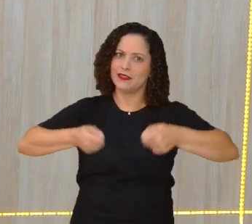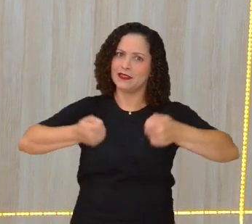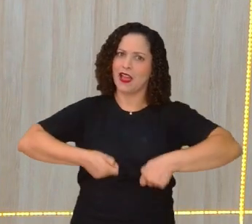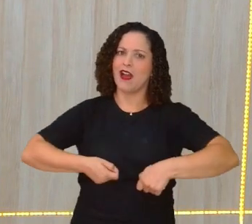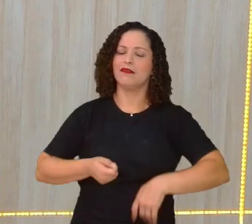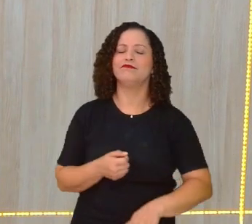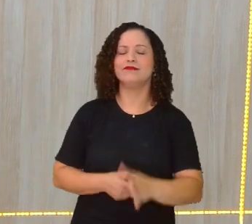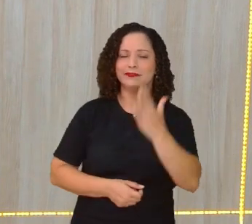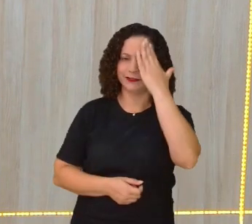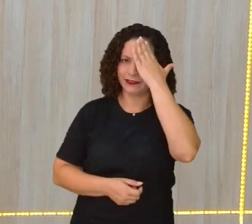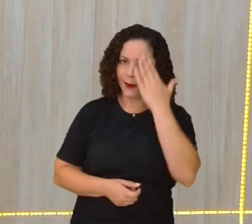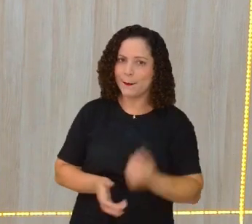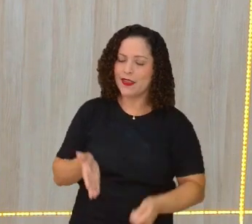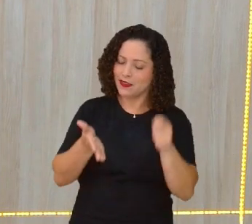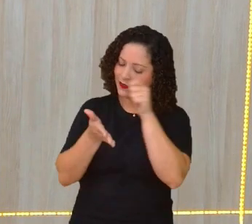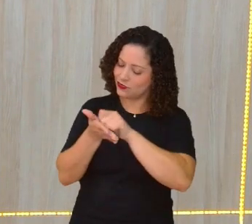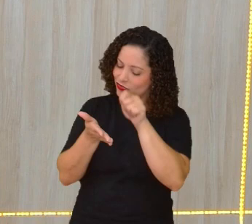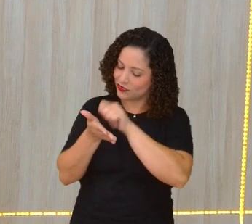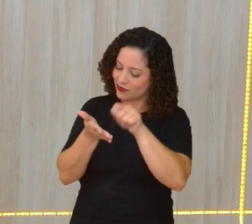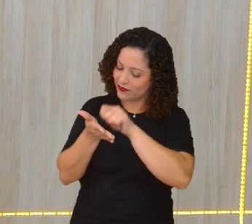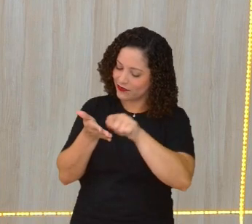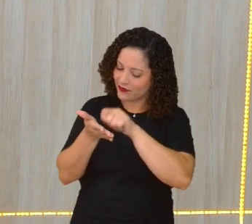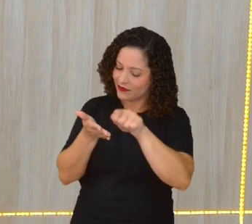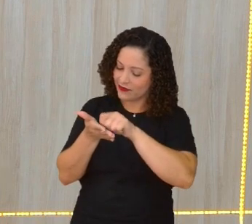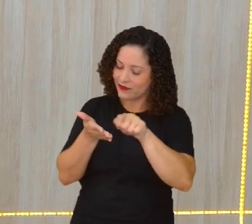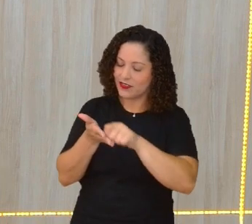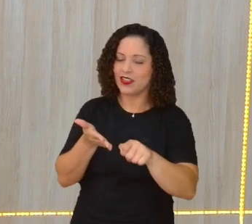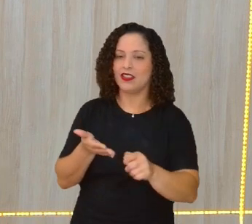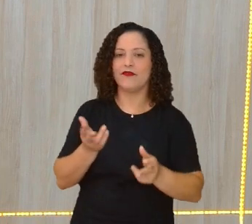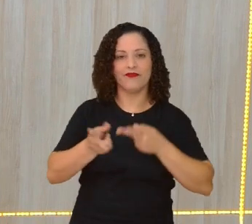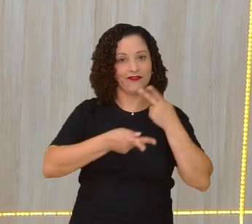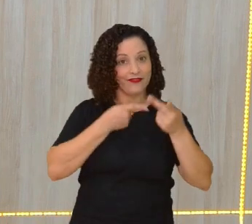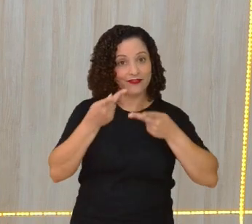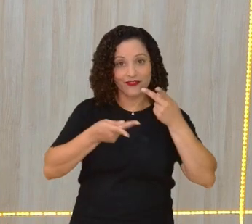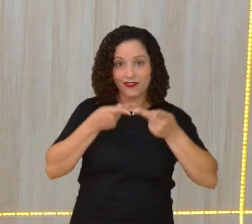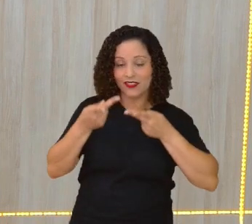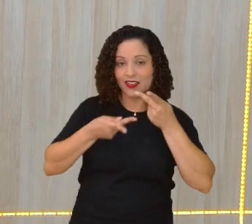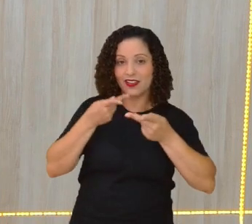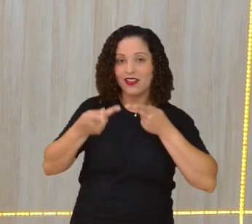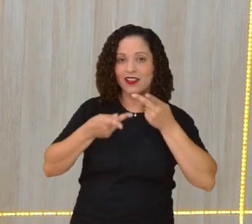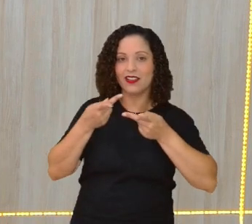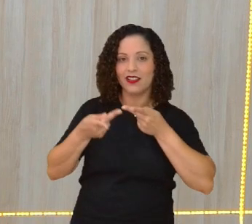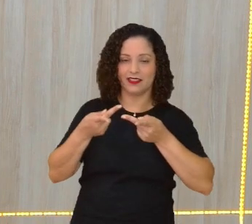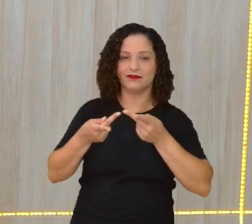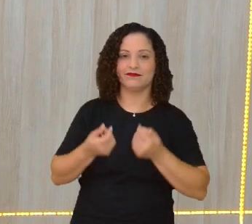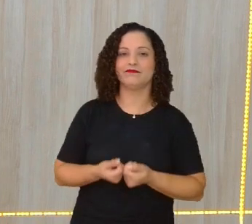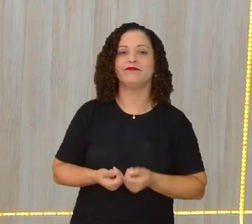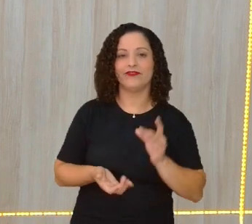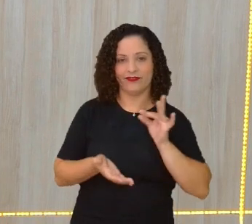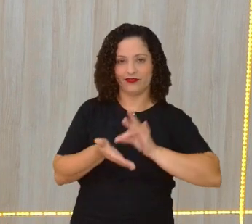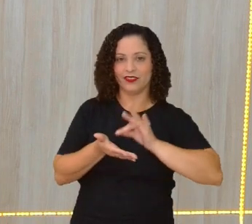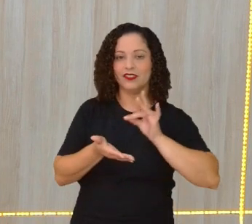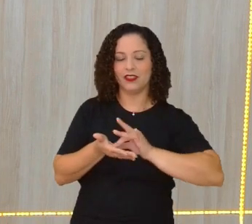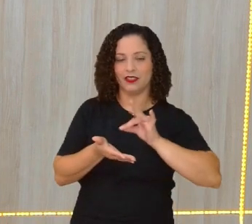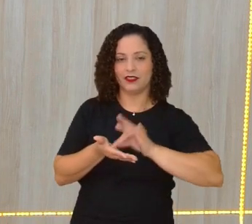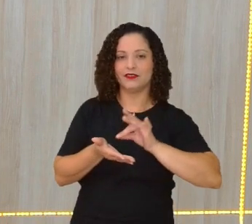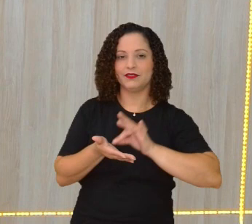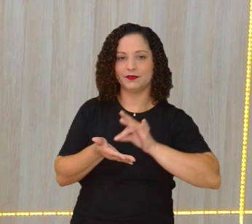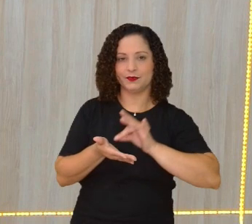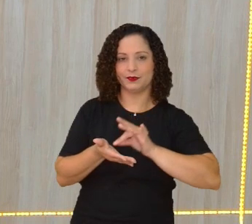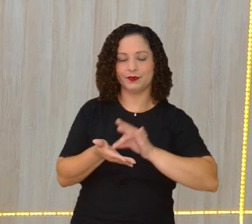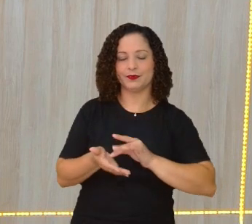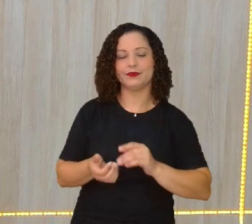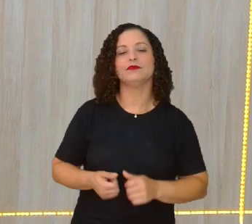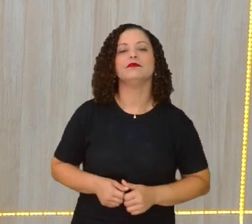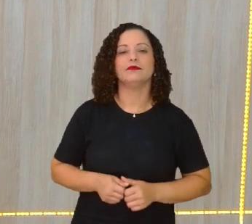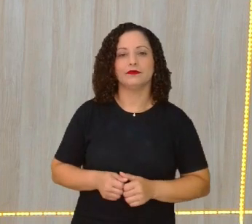Na nossa escrita, na nossa fala, não é? Que representa a nossa oralidade, né? Uma parte, um eixo,